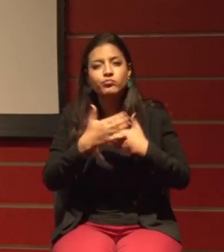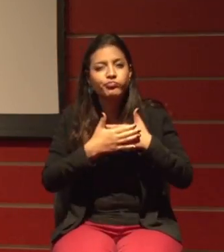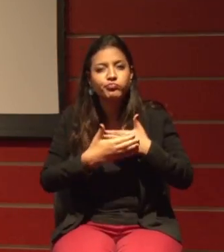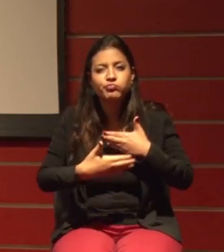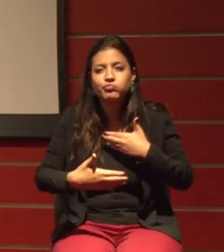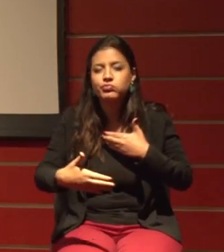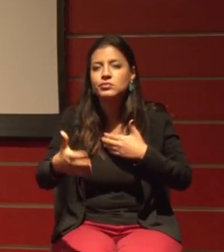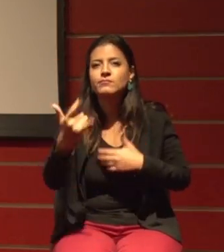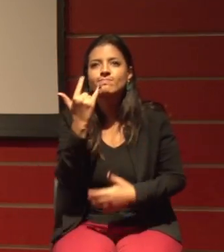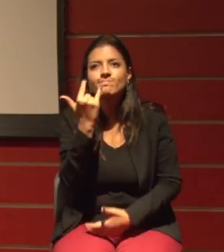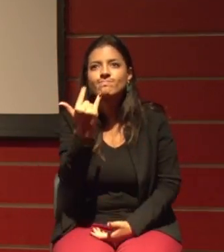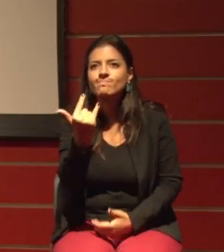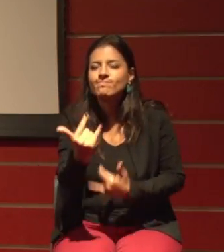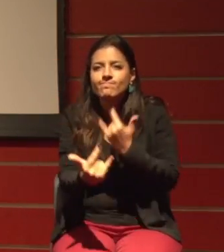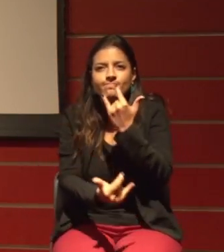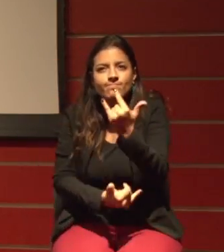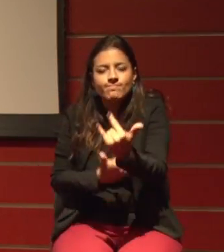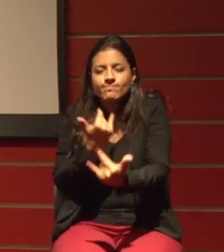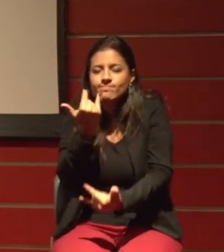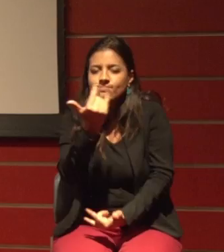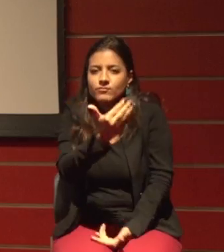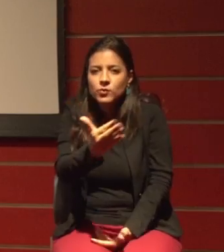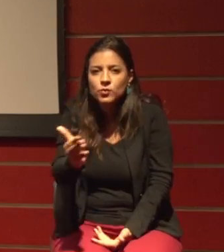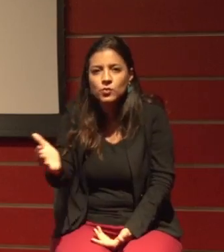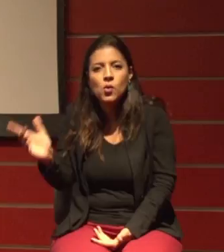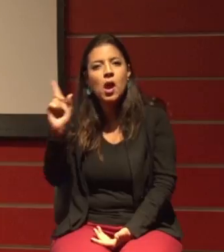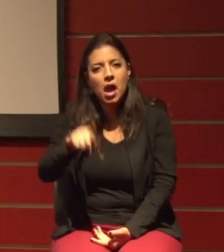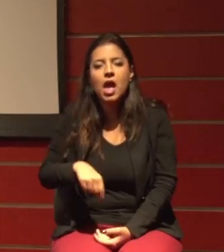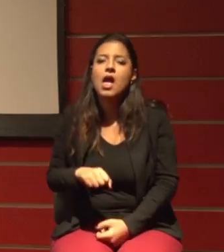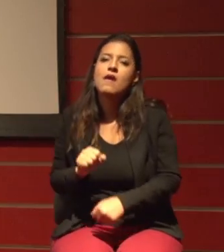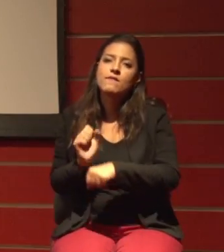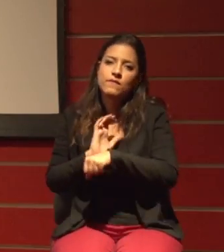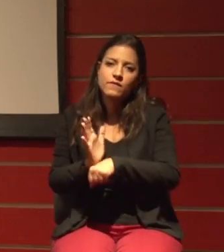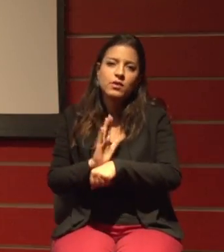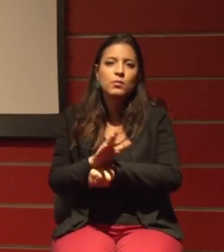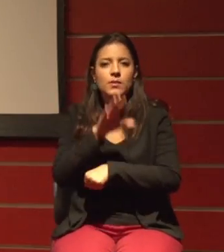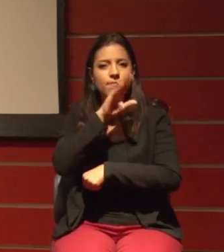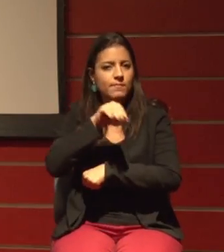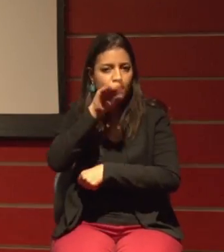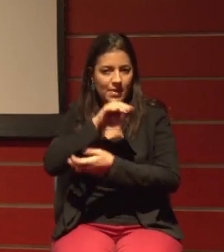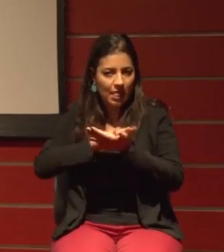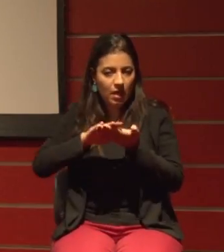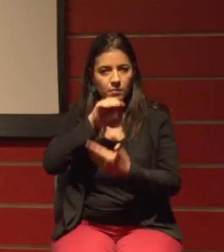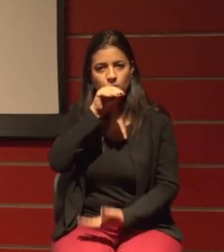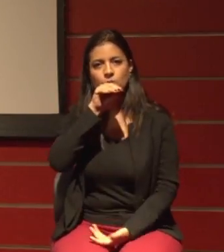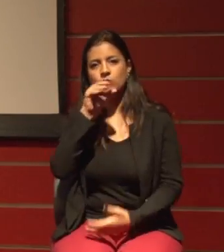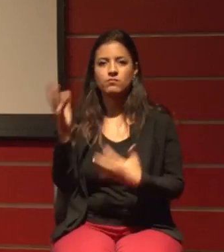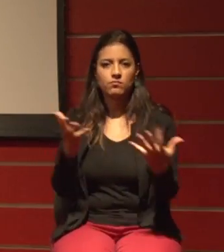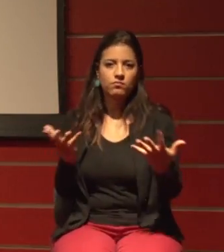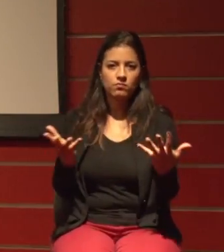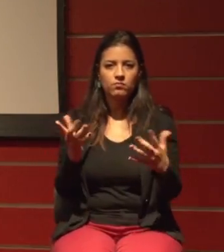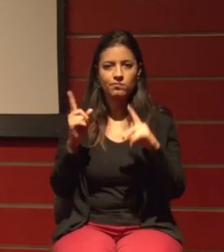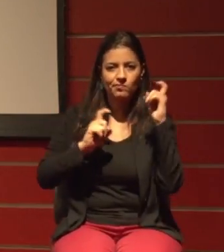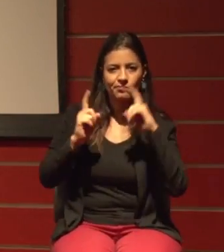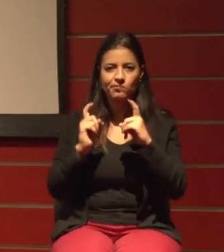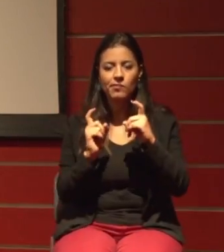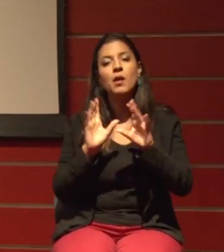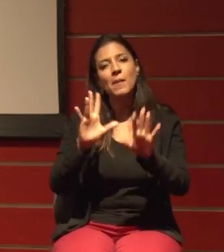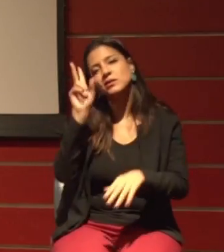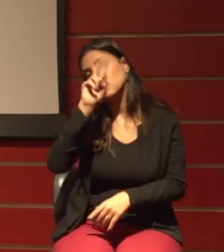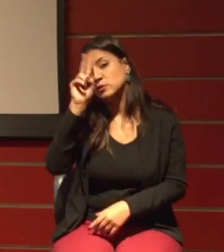ir seguindo né apesar de ser um filme mudo alguma coisa mas é é uma história e tanto